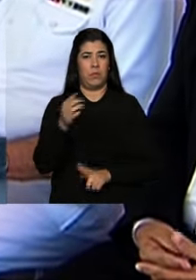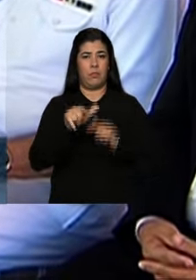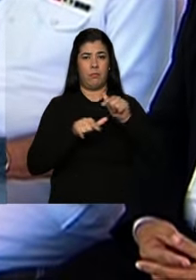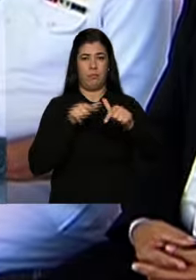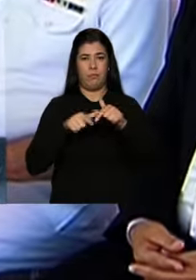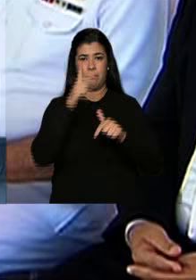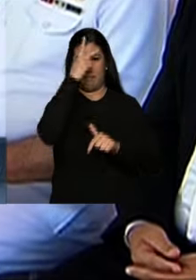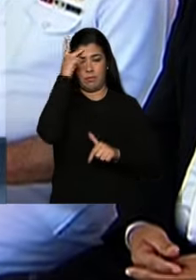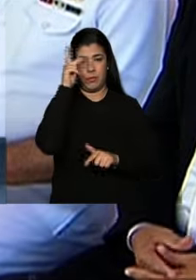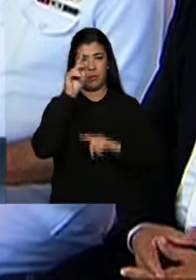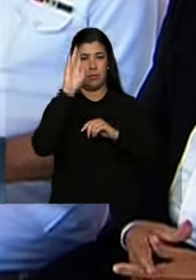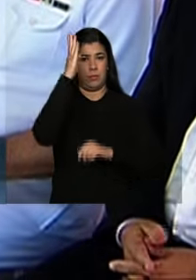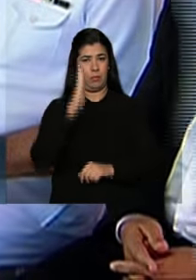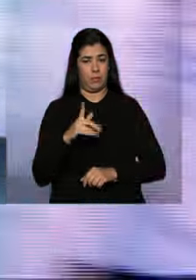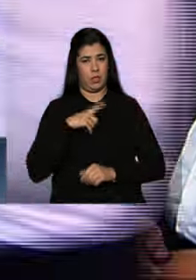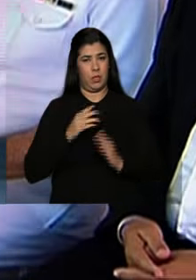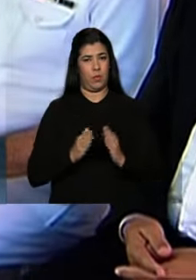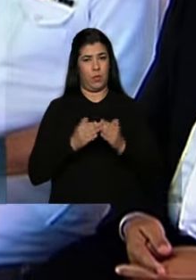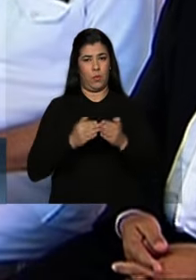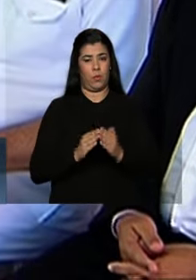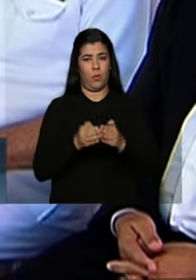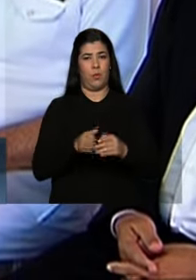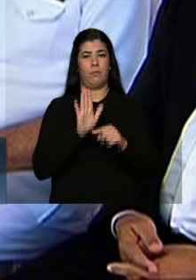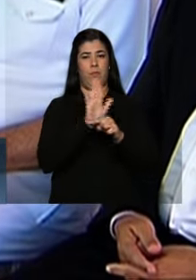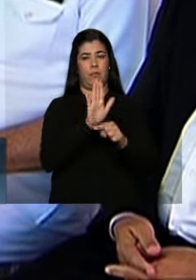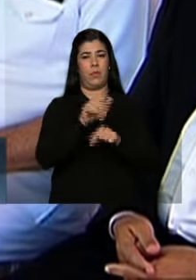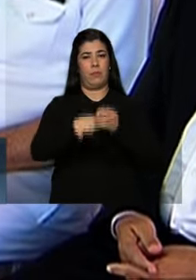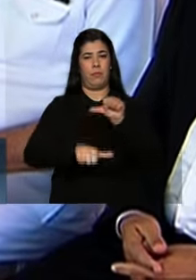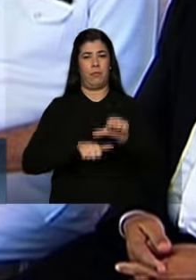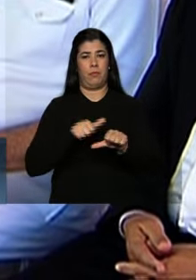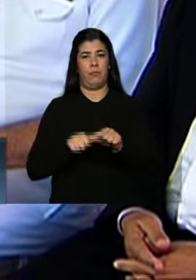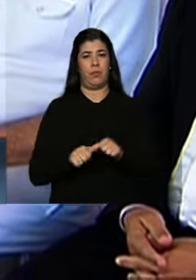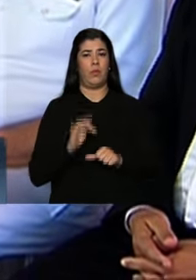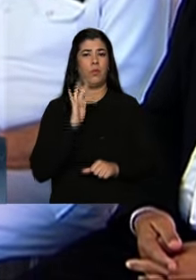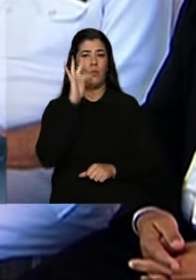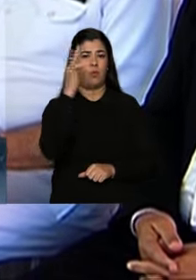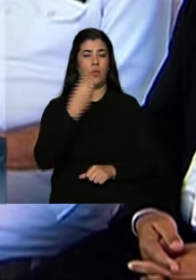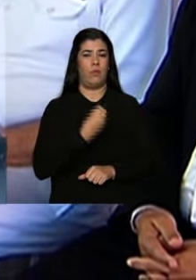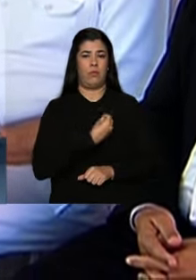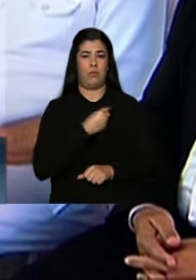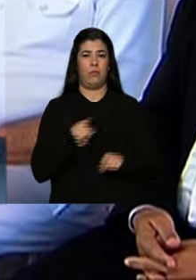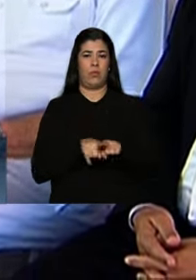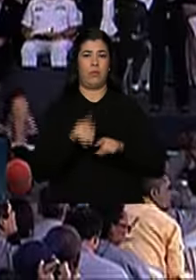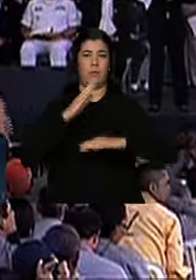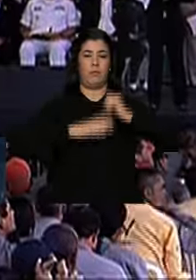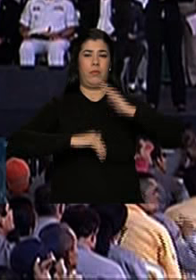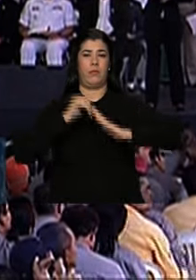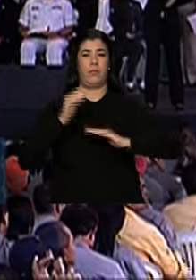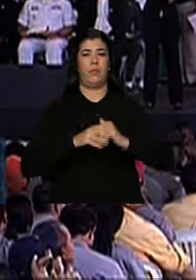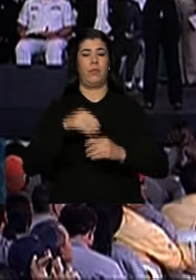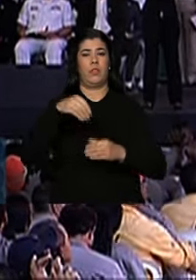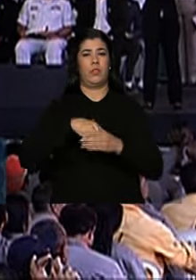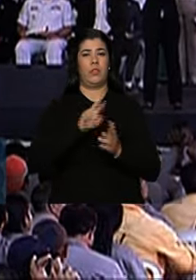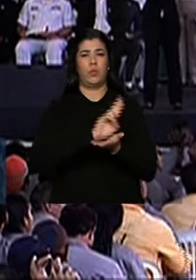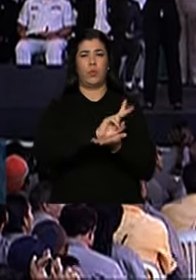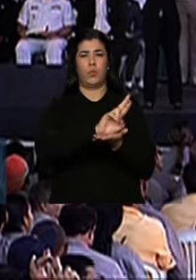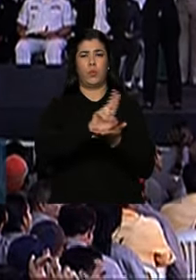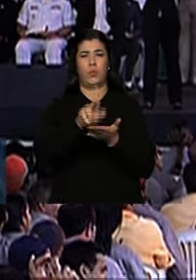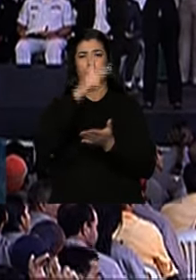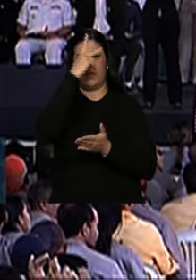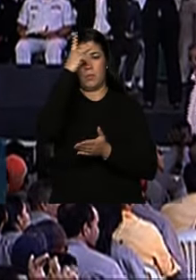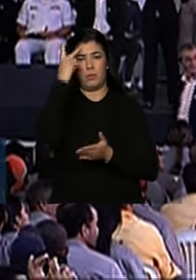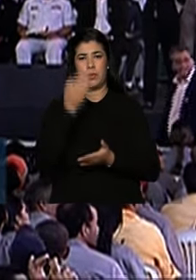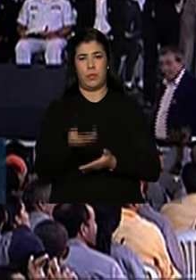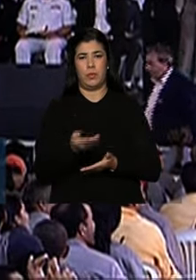brasileiros, navios que estão contribuindo para mudar a vida e os horizontes profissionais de milhares de